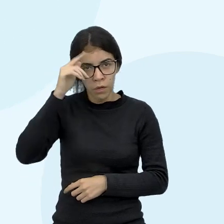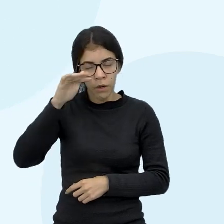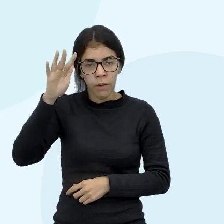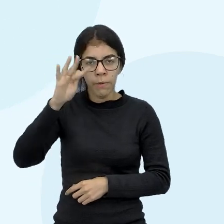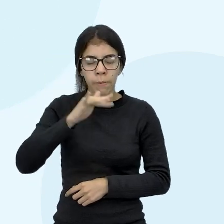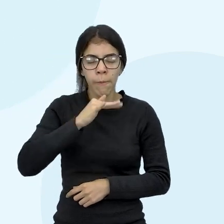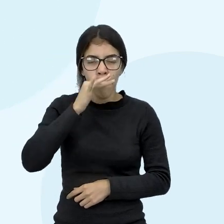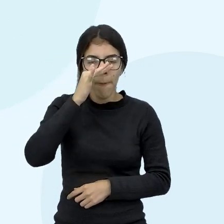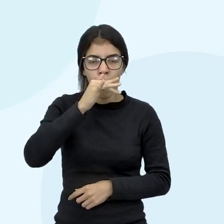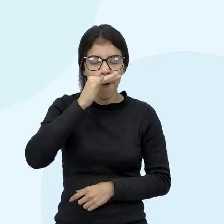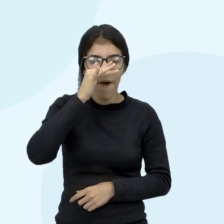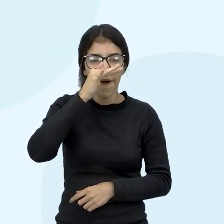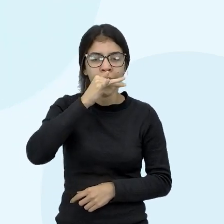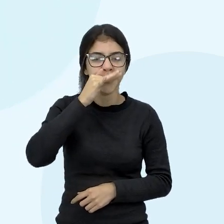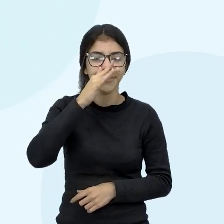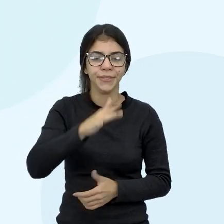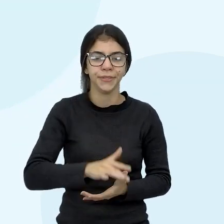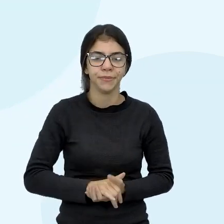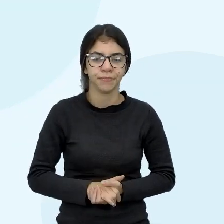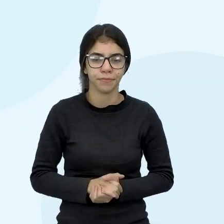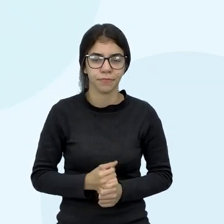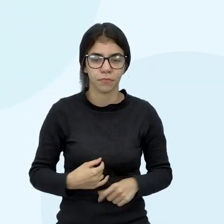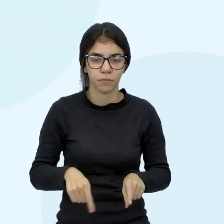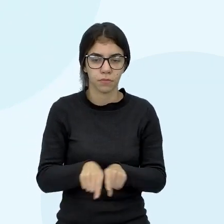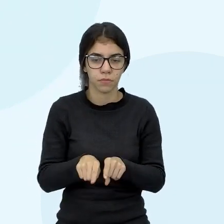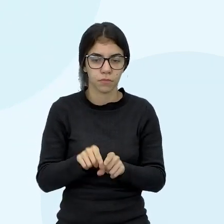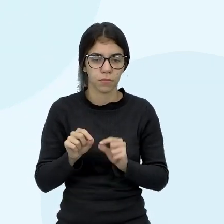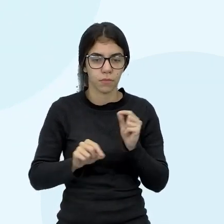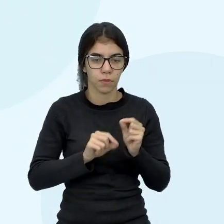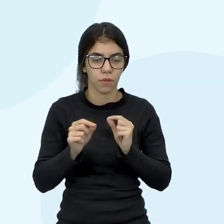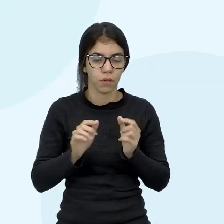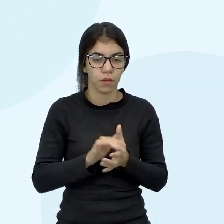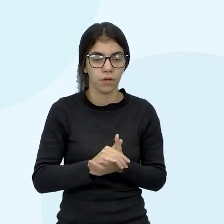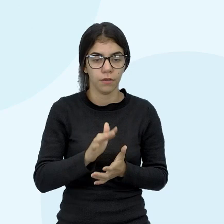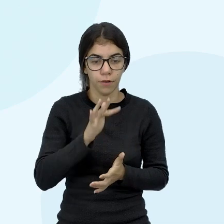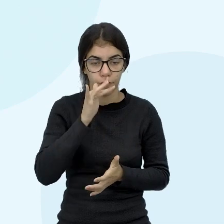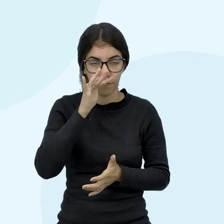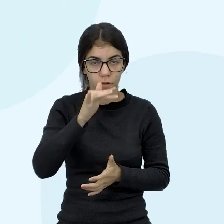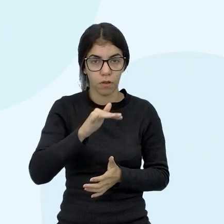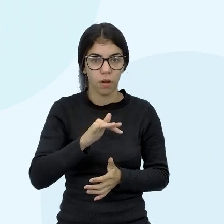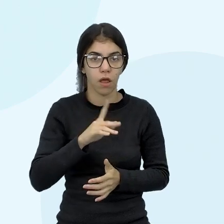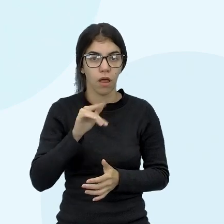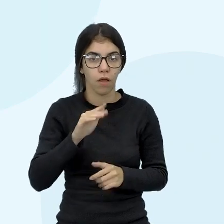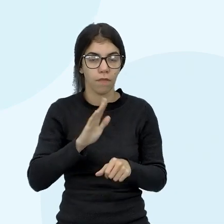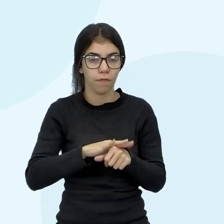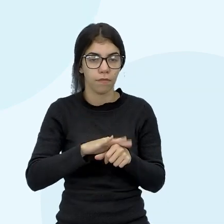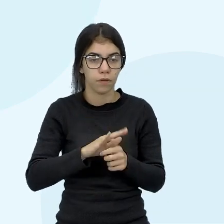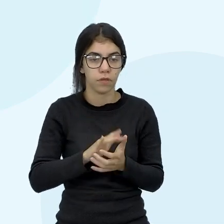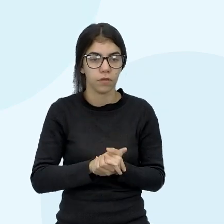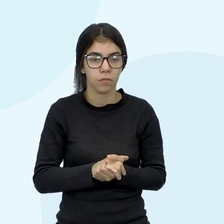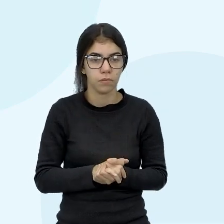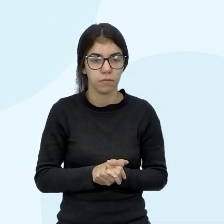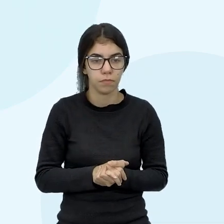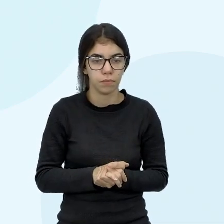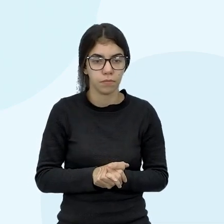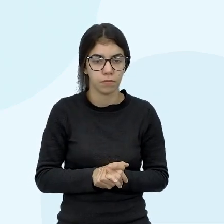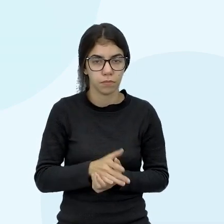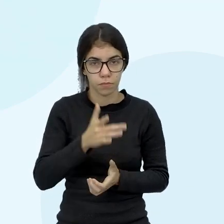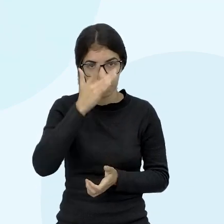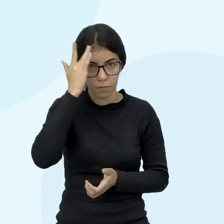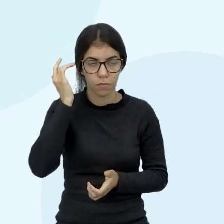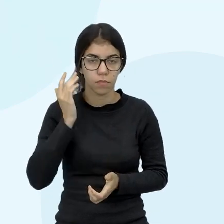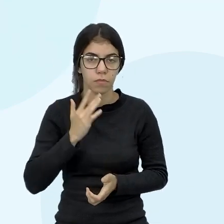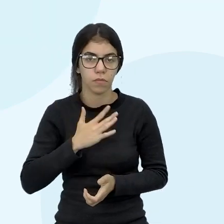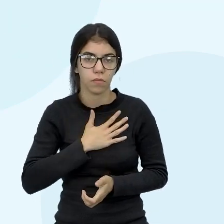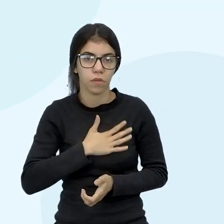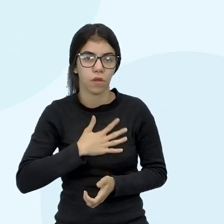um princípio que é a essência, e os florais eles são feitos assim, né? Quem gosta de